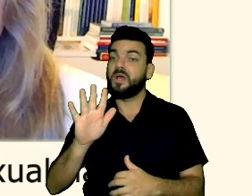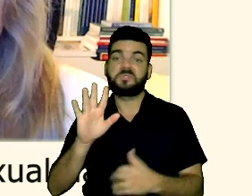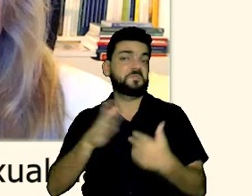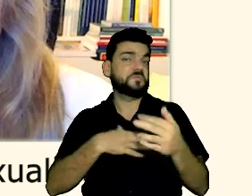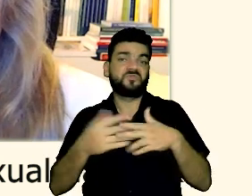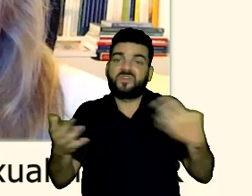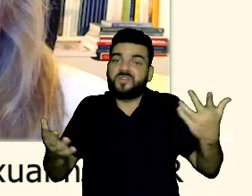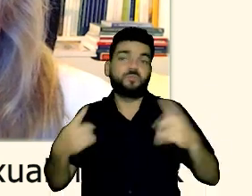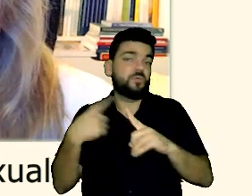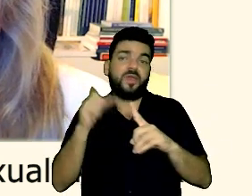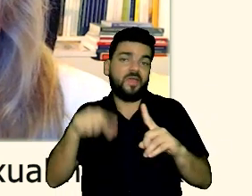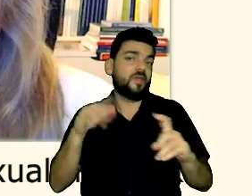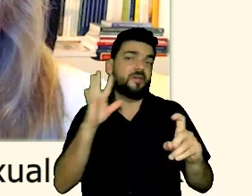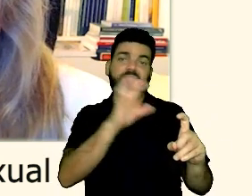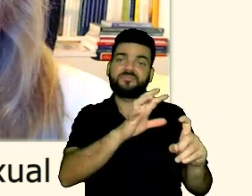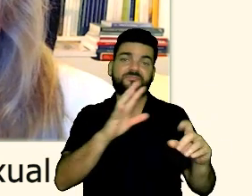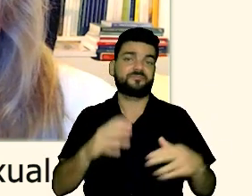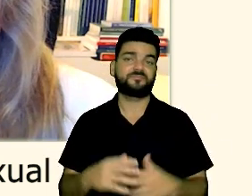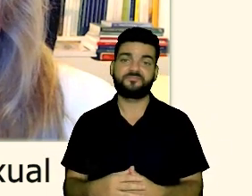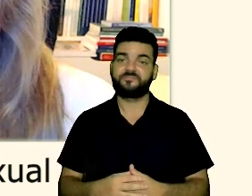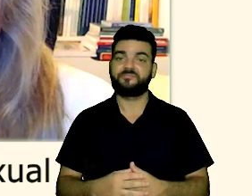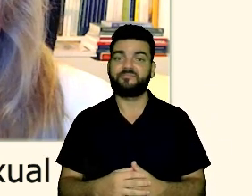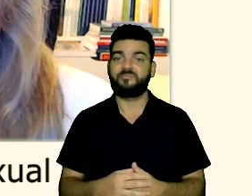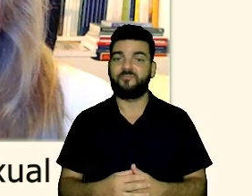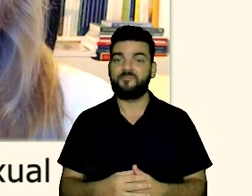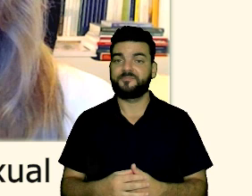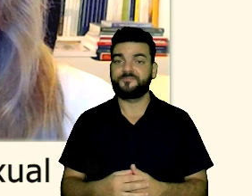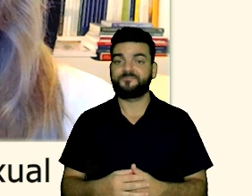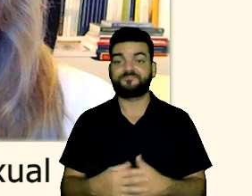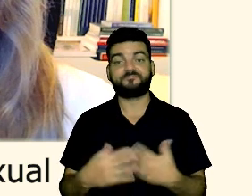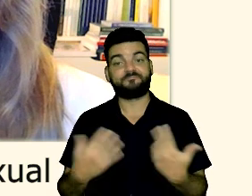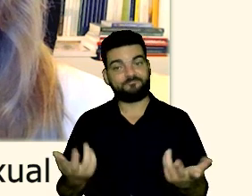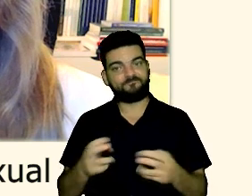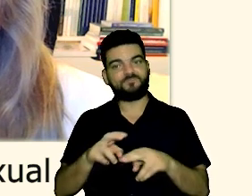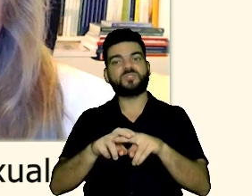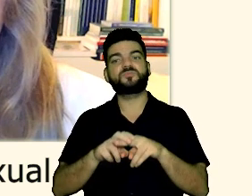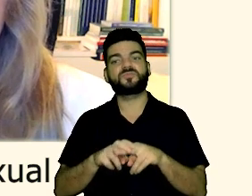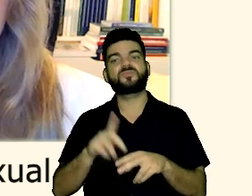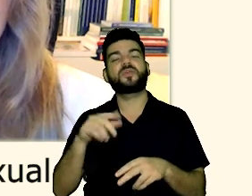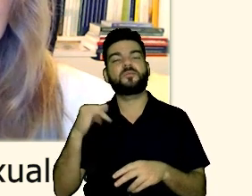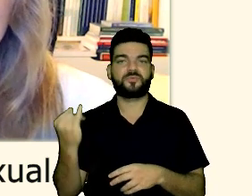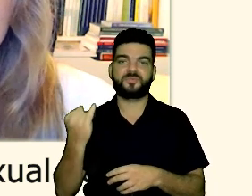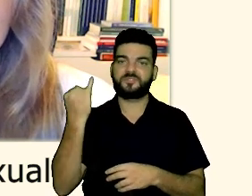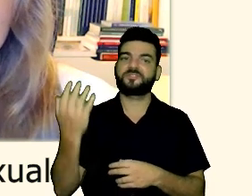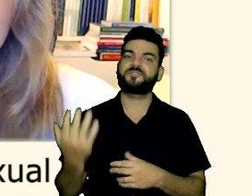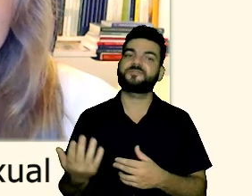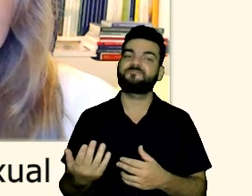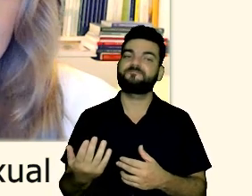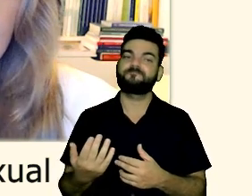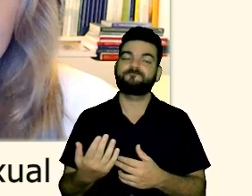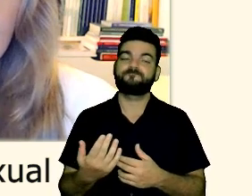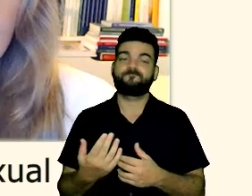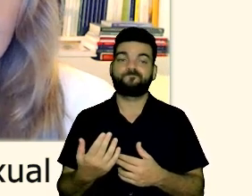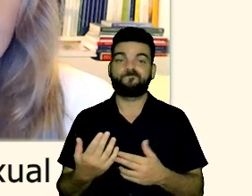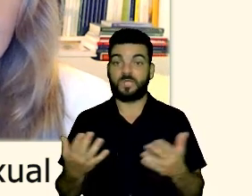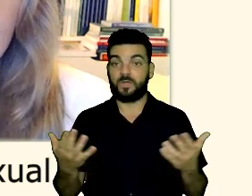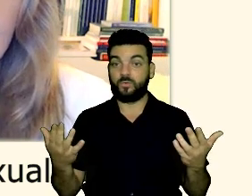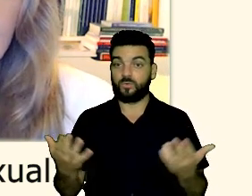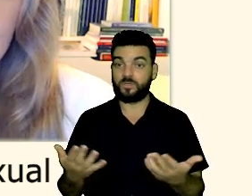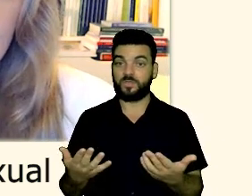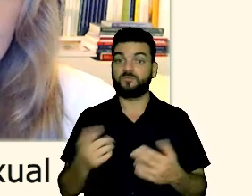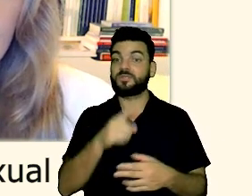por esse motivo, é muito importante que nós tenhamos em mente a capacitação de todo o pessoal, de todos